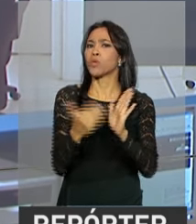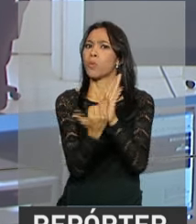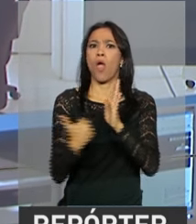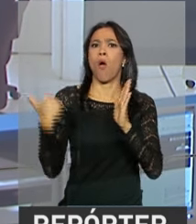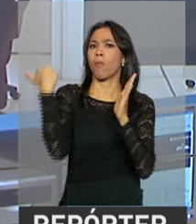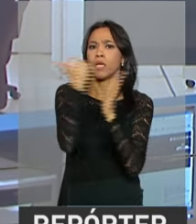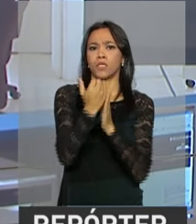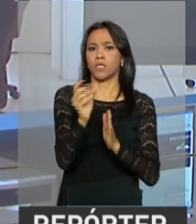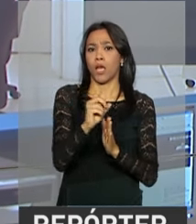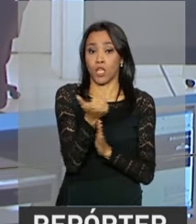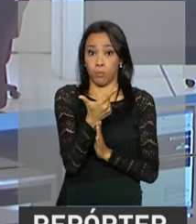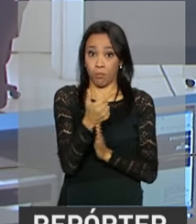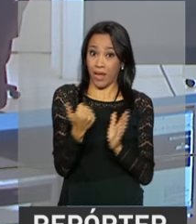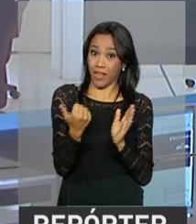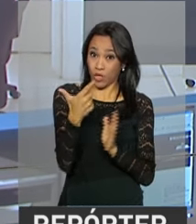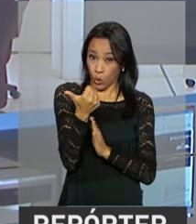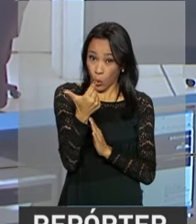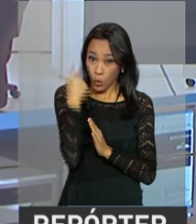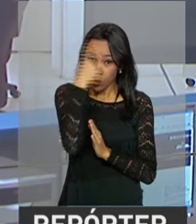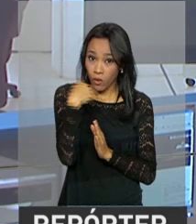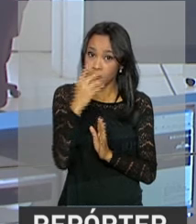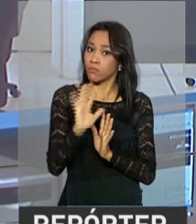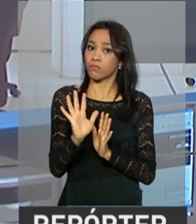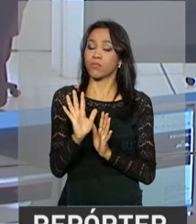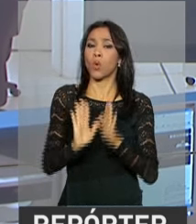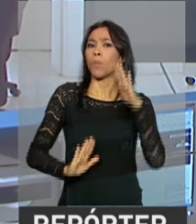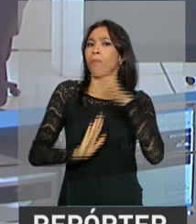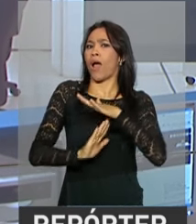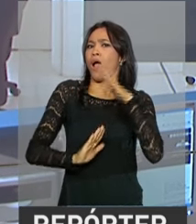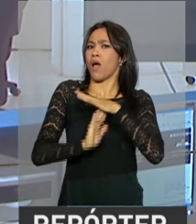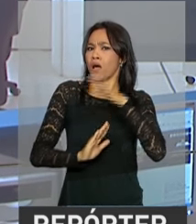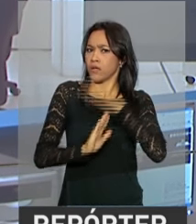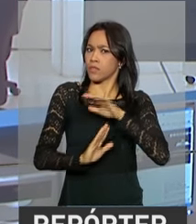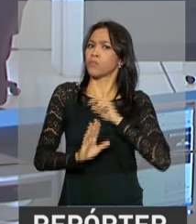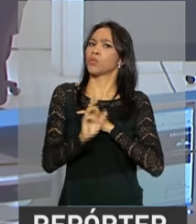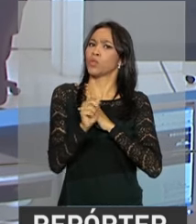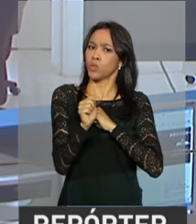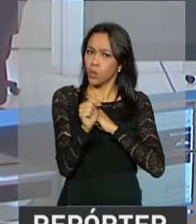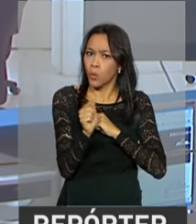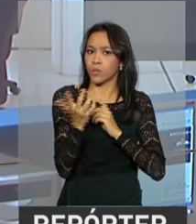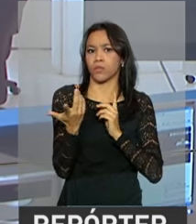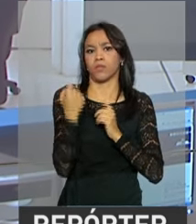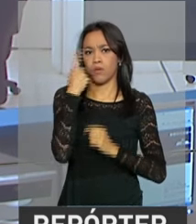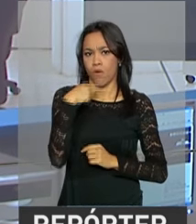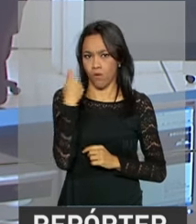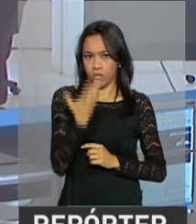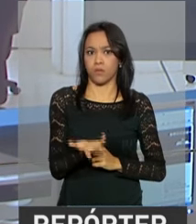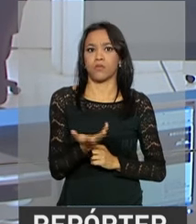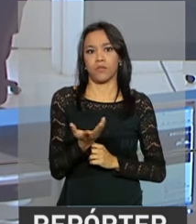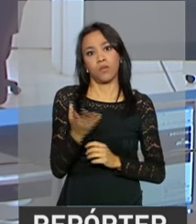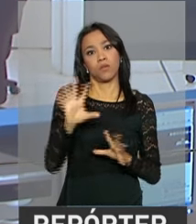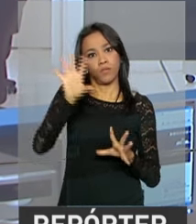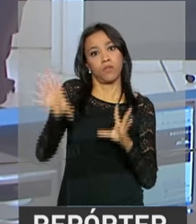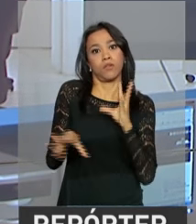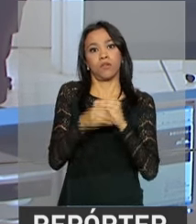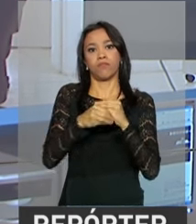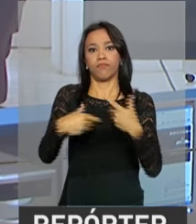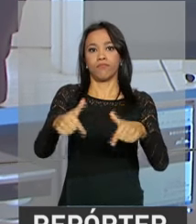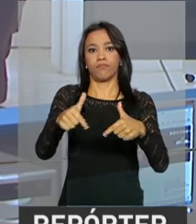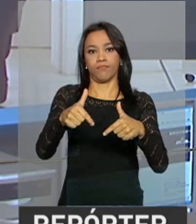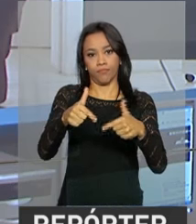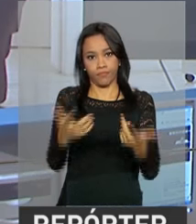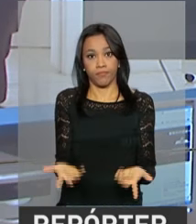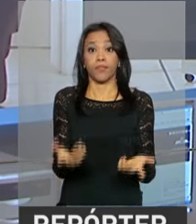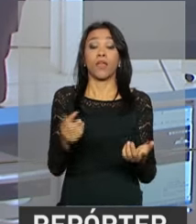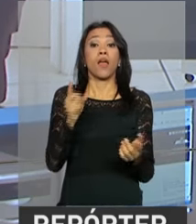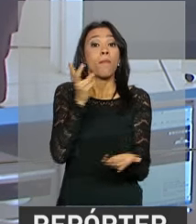jornada di área para 12 horas e sim que o limite máximo seja de 12 horas inclusive com horas extras A ideia